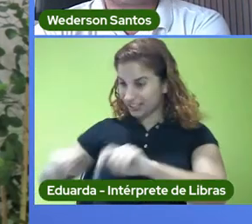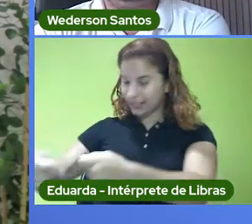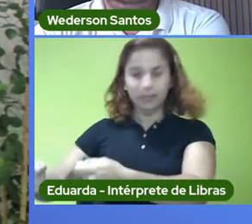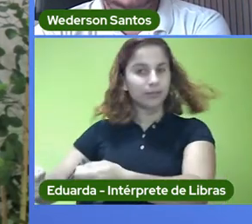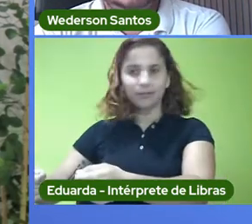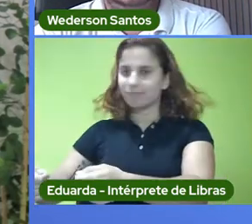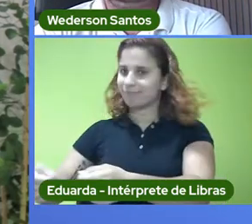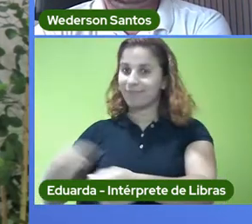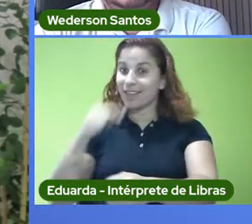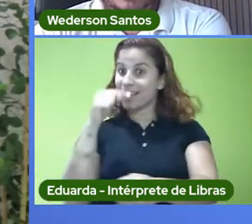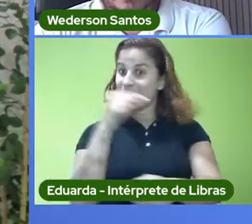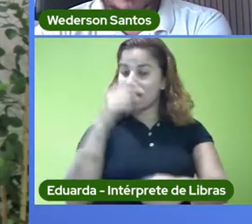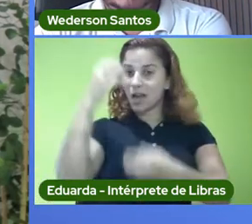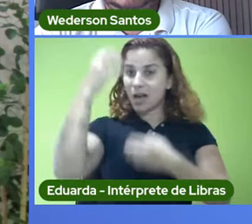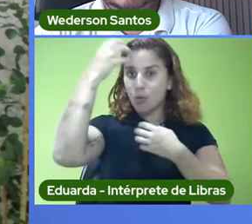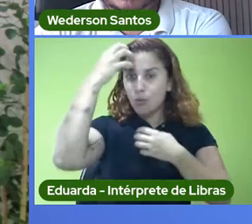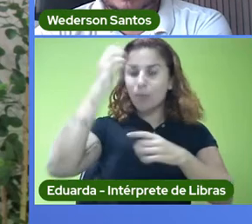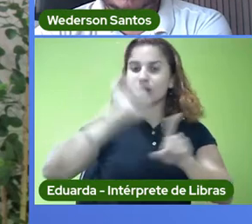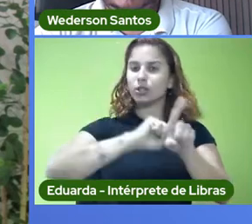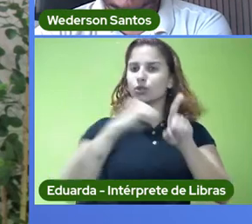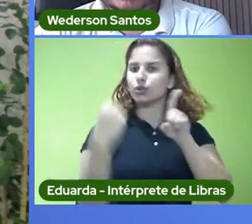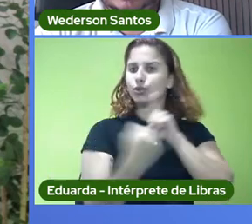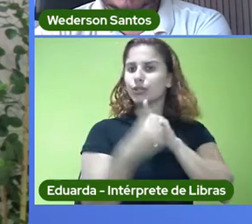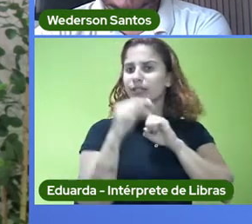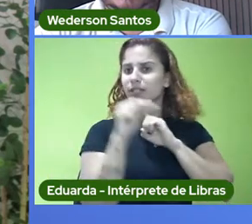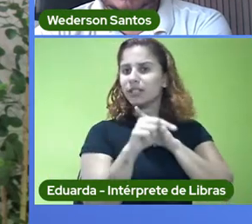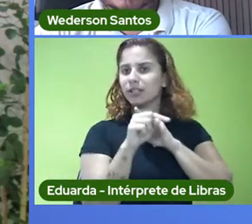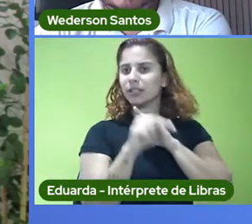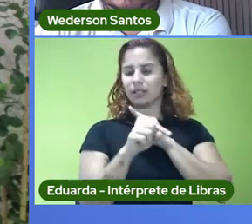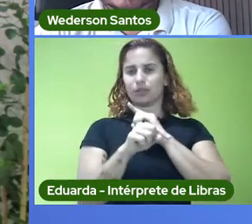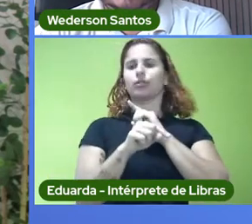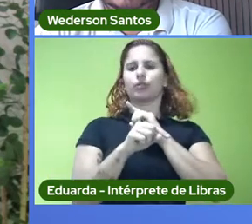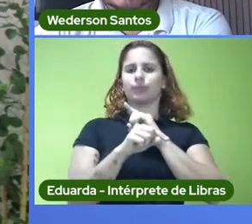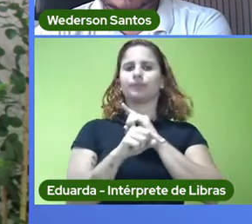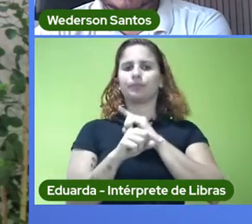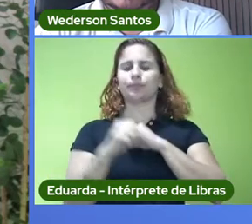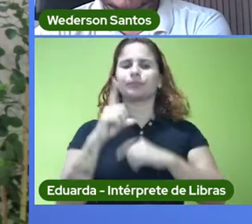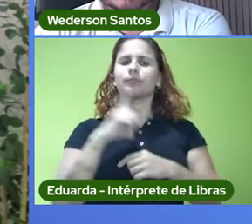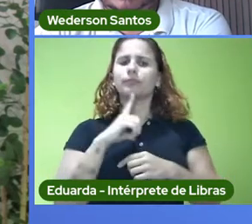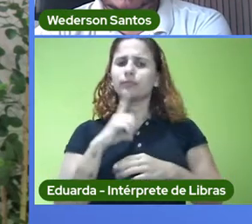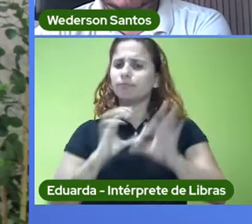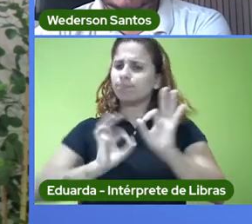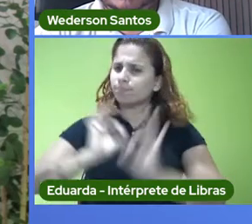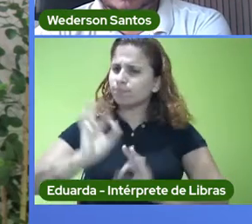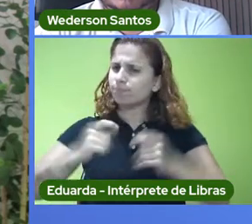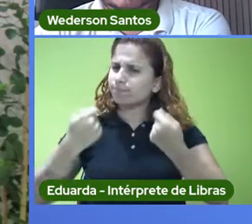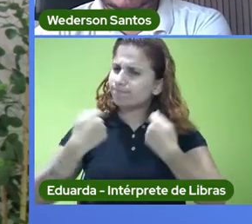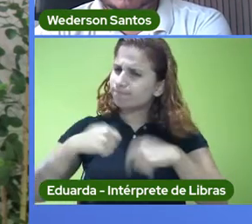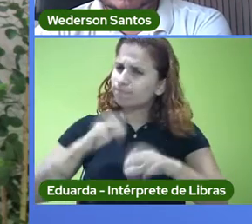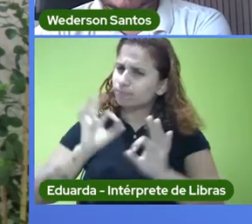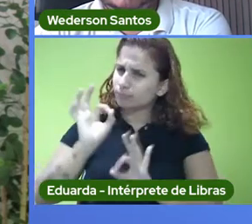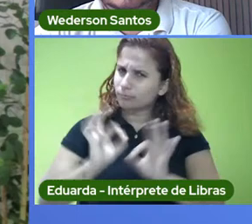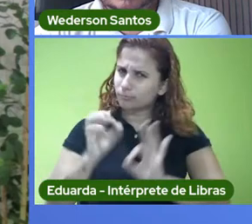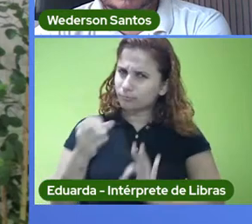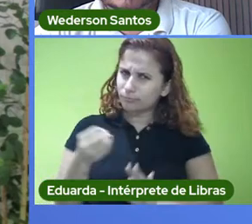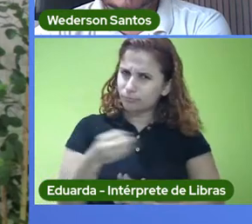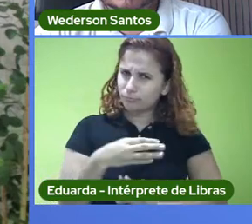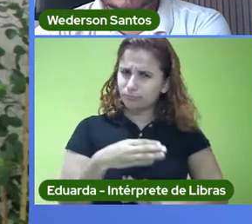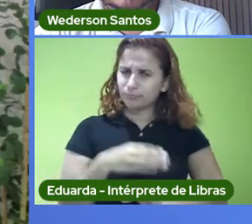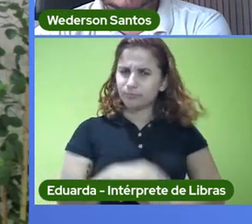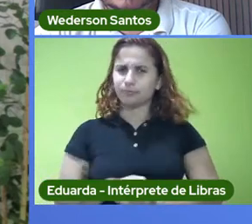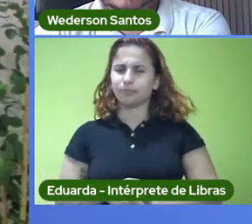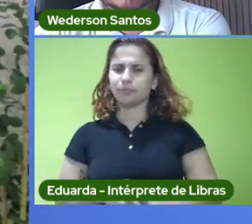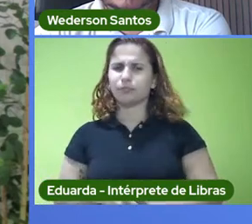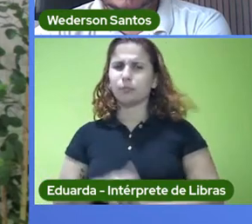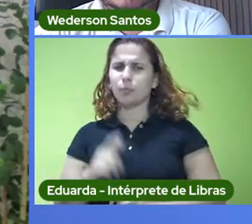conseguir construir um novo arranjo, né, de processos. E aí, Nara e professor, dentro até